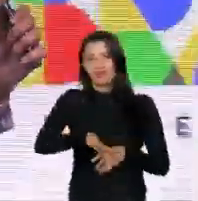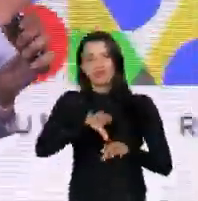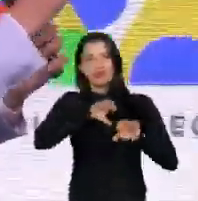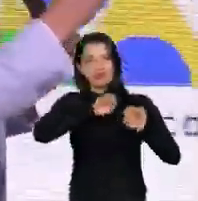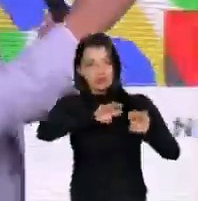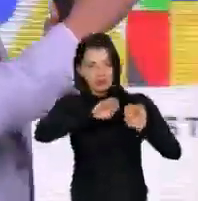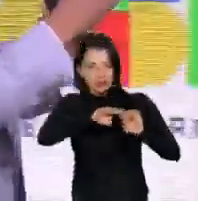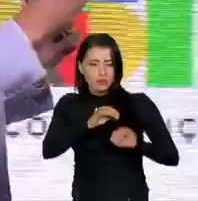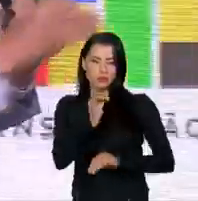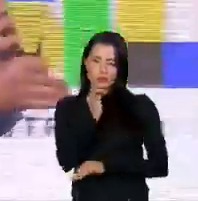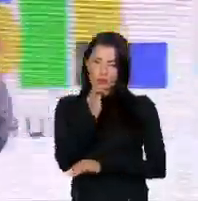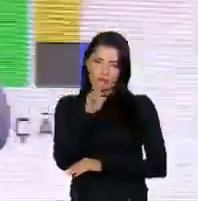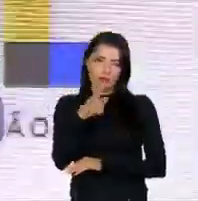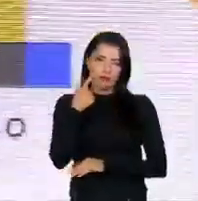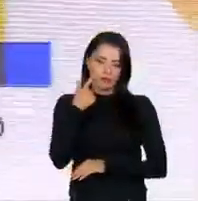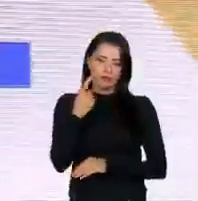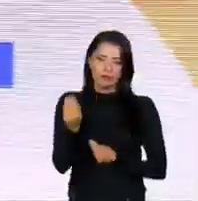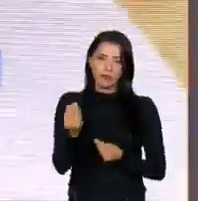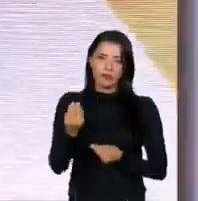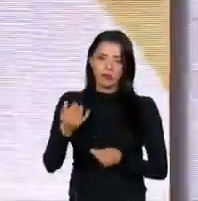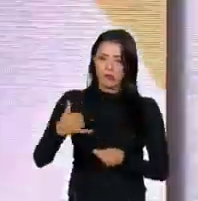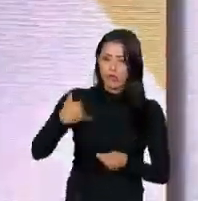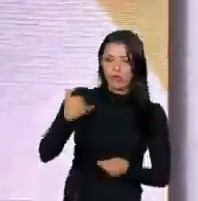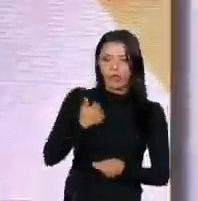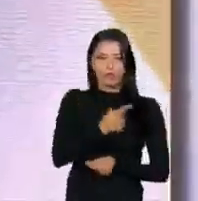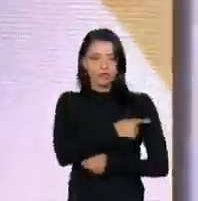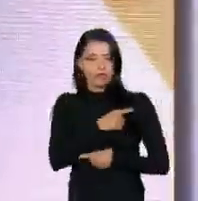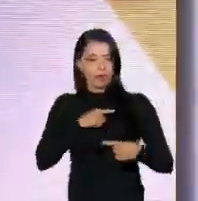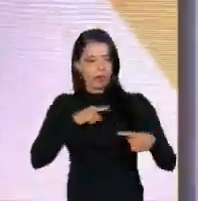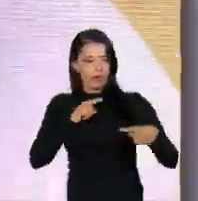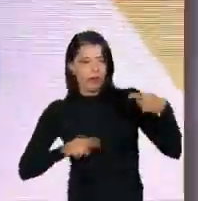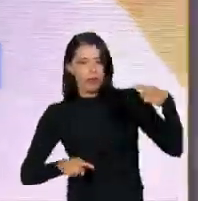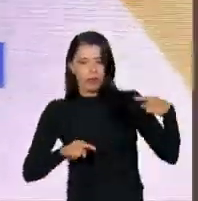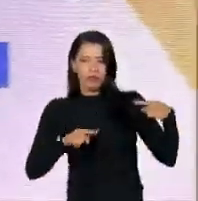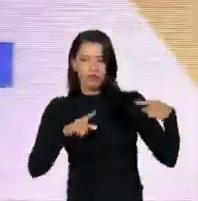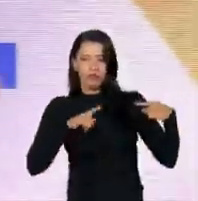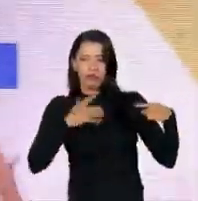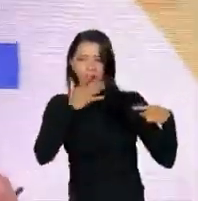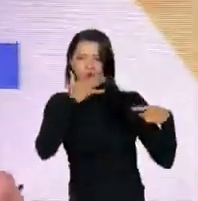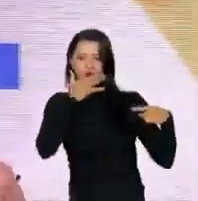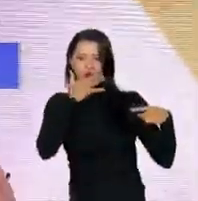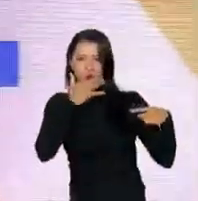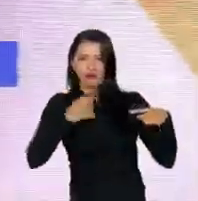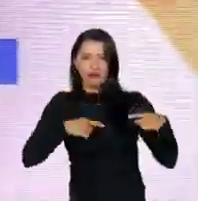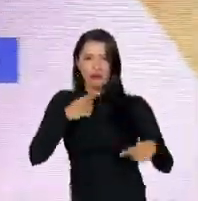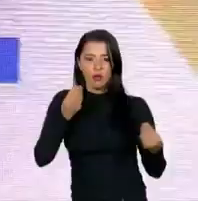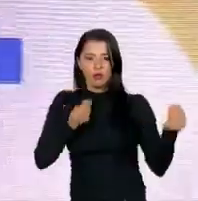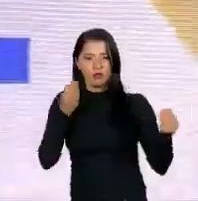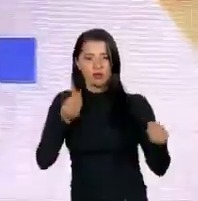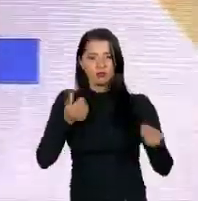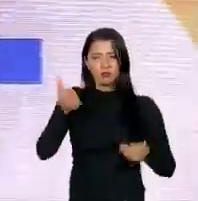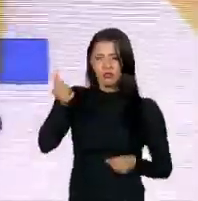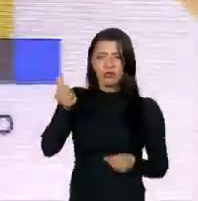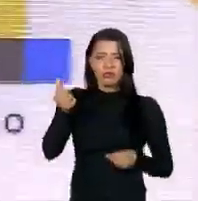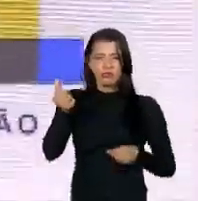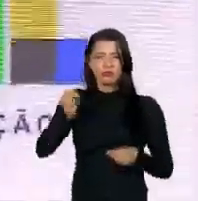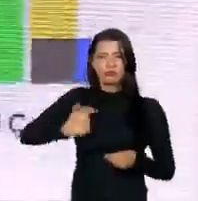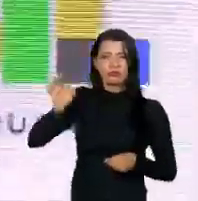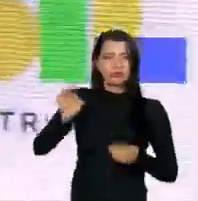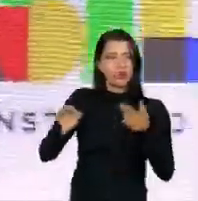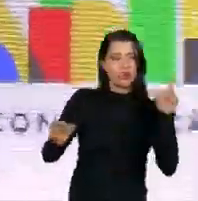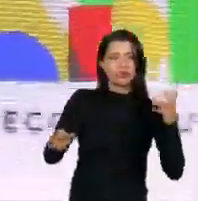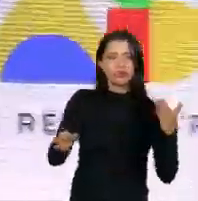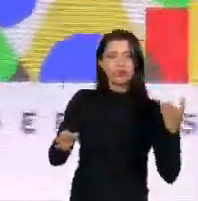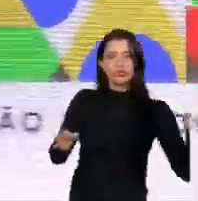pegar distorção e idade séria, é impressionante as distorções, que varia de 6% no estado a mais de 30% em